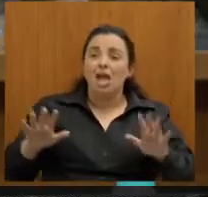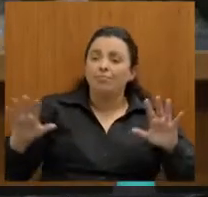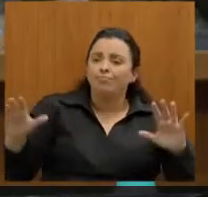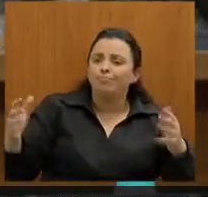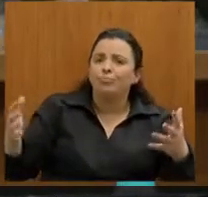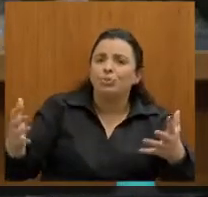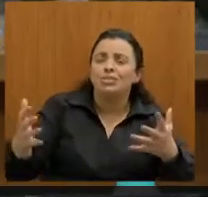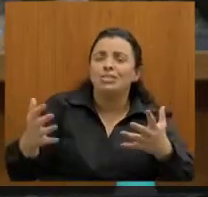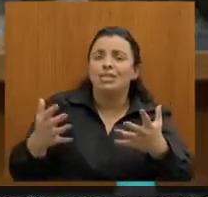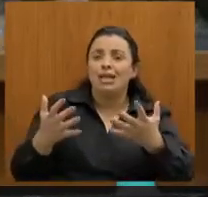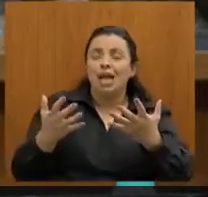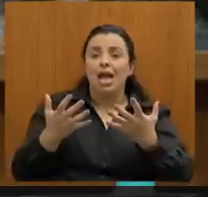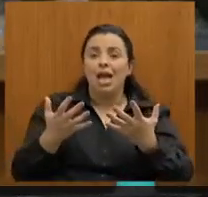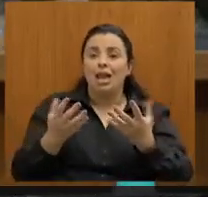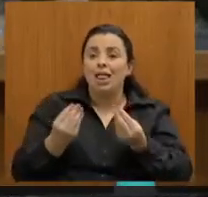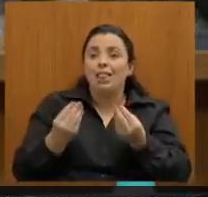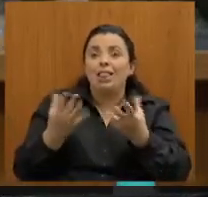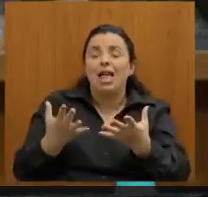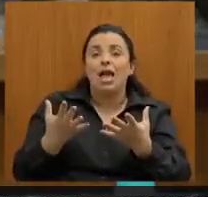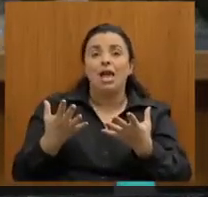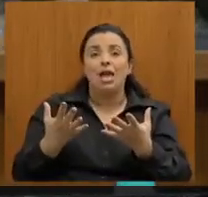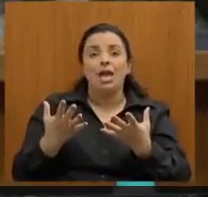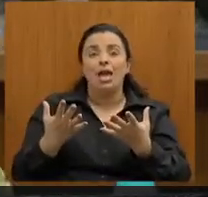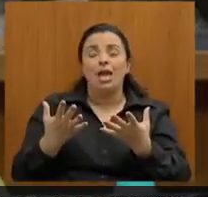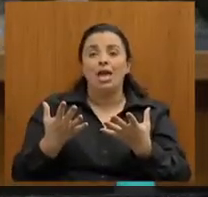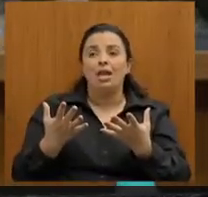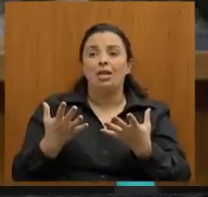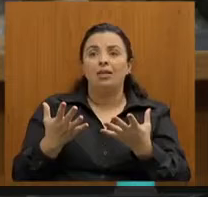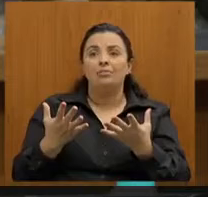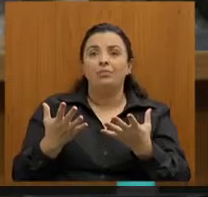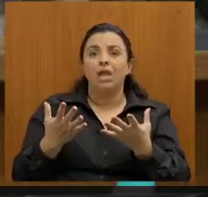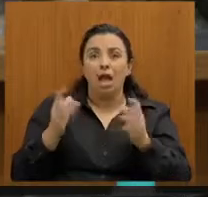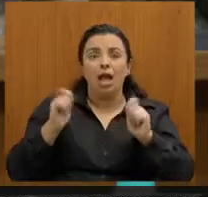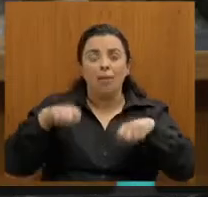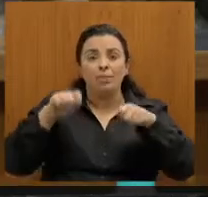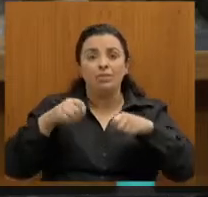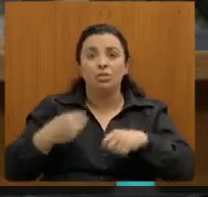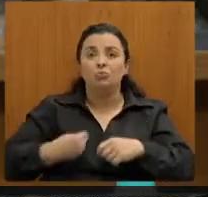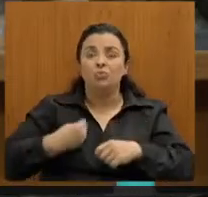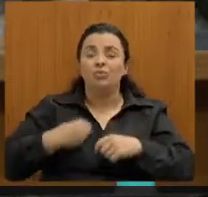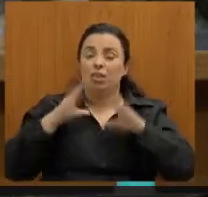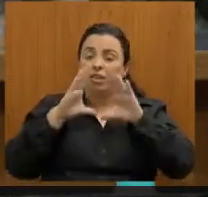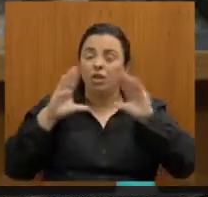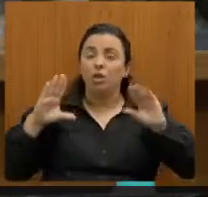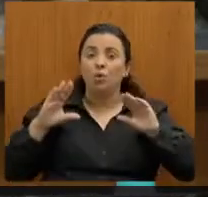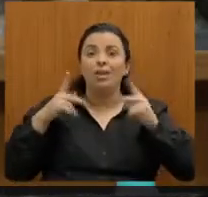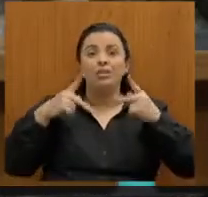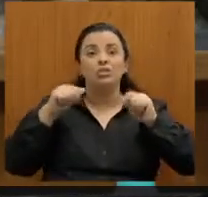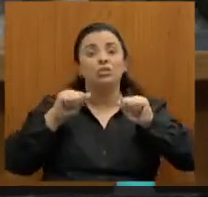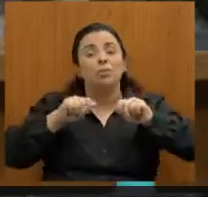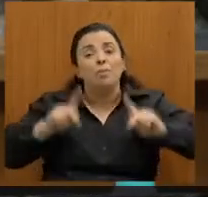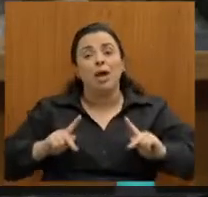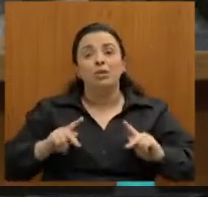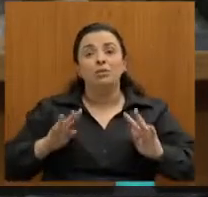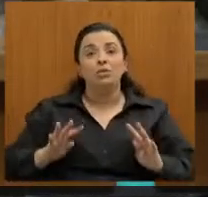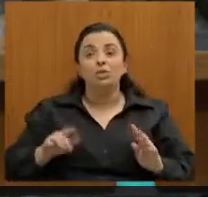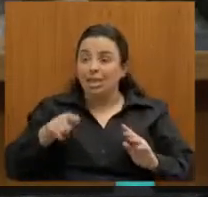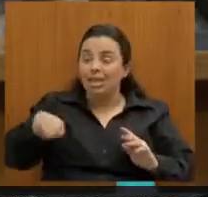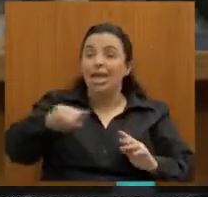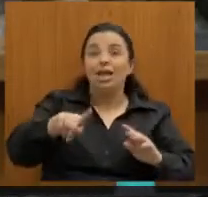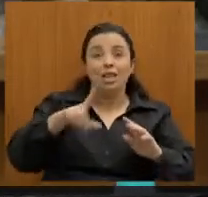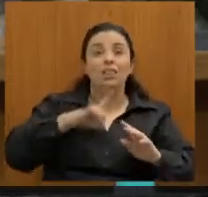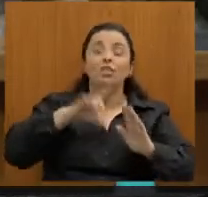e pacífica que ela tem direito Todos nós temos este direito então se